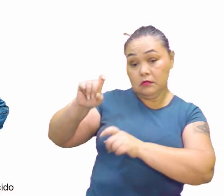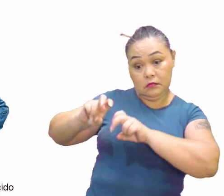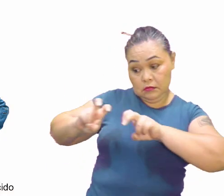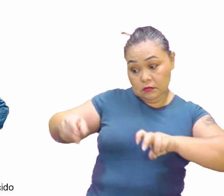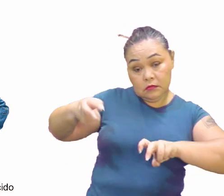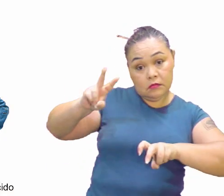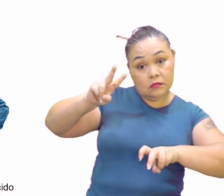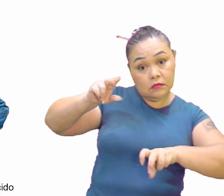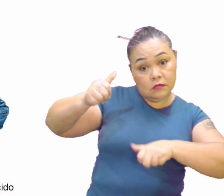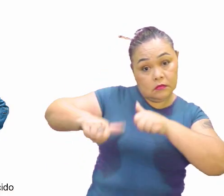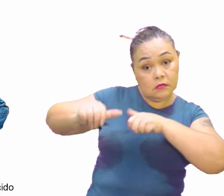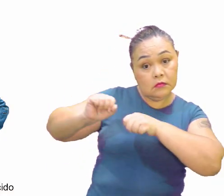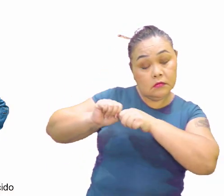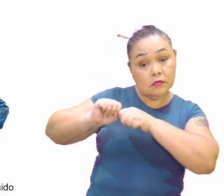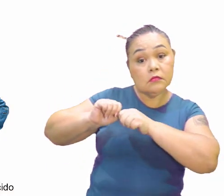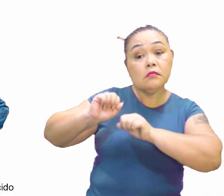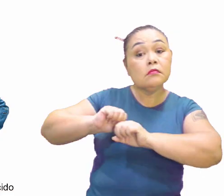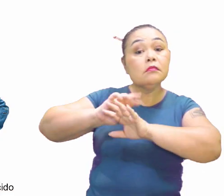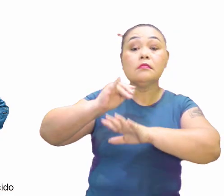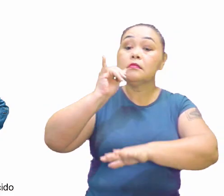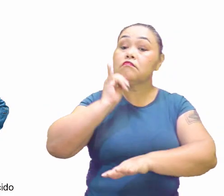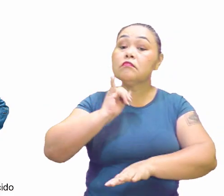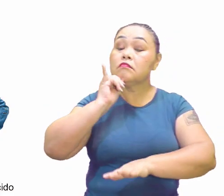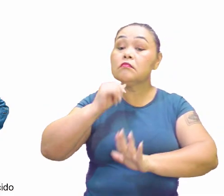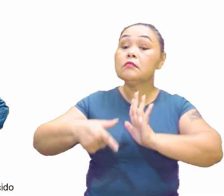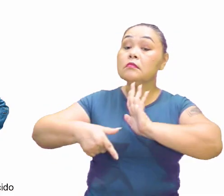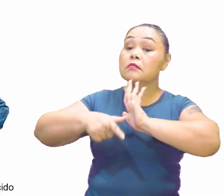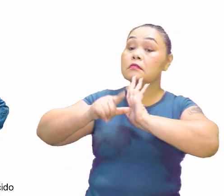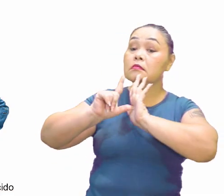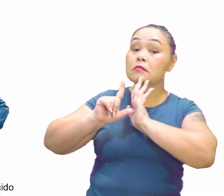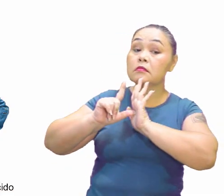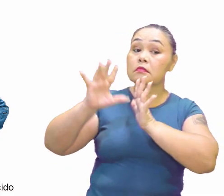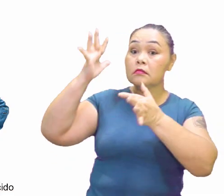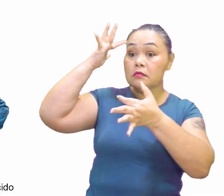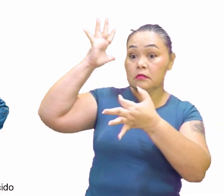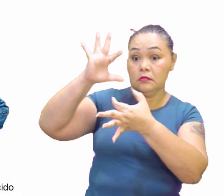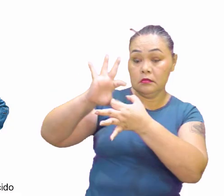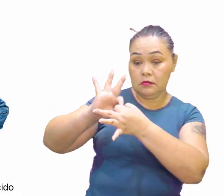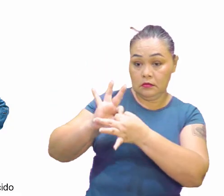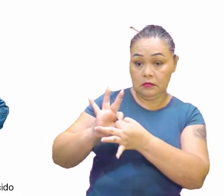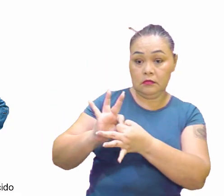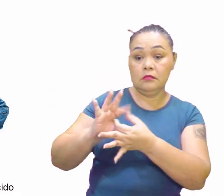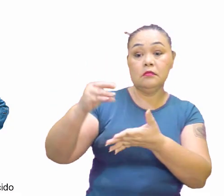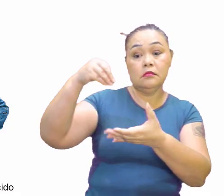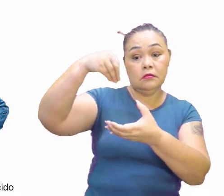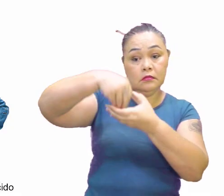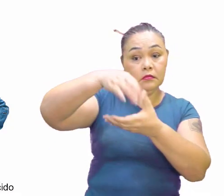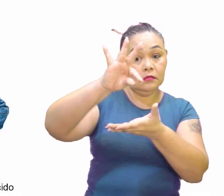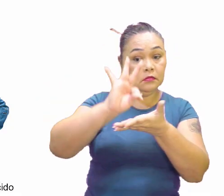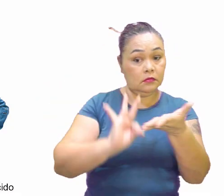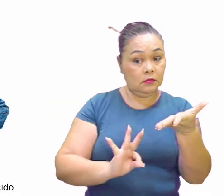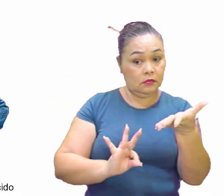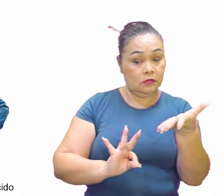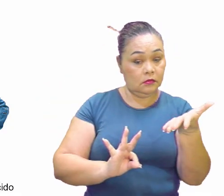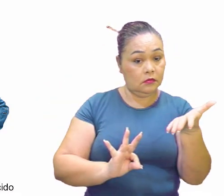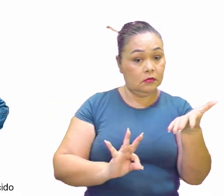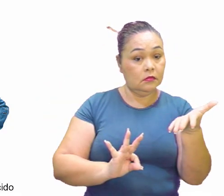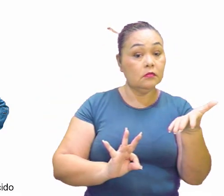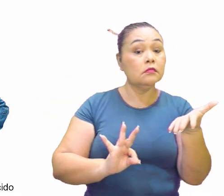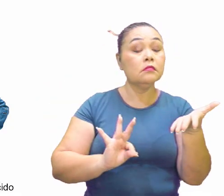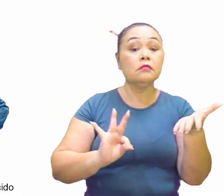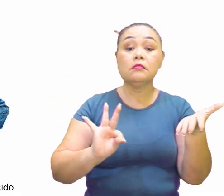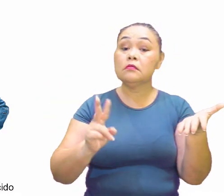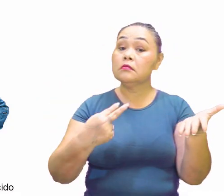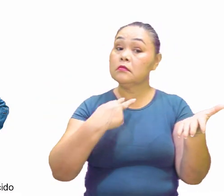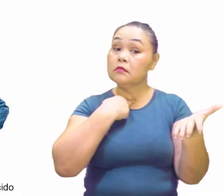redator. Isto é, deve ser explicado a partir da lógica adotada no texto.